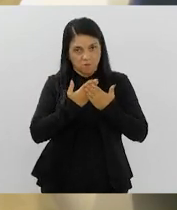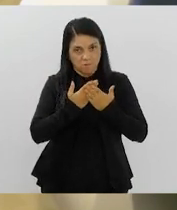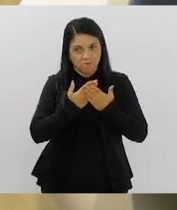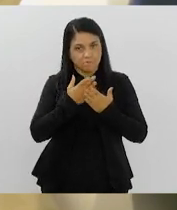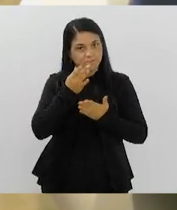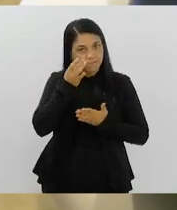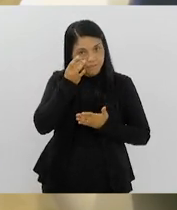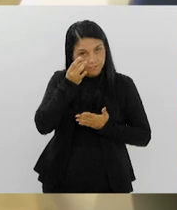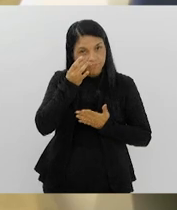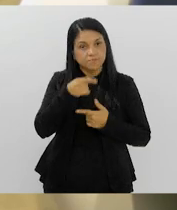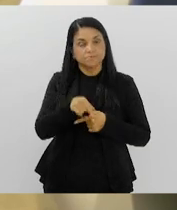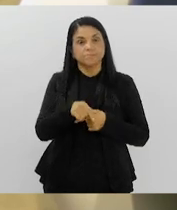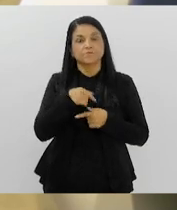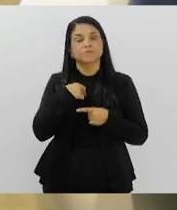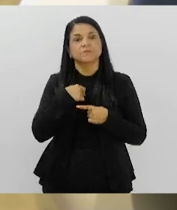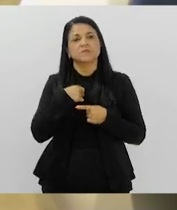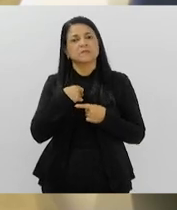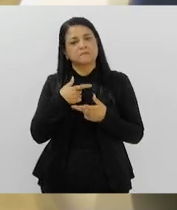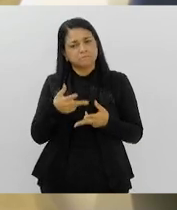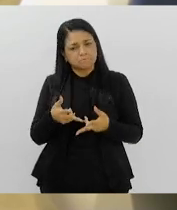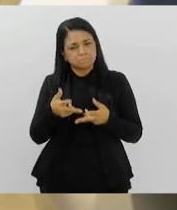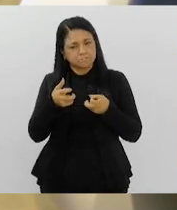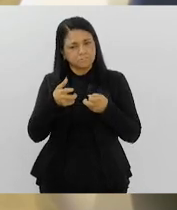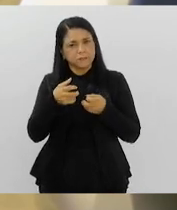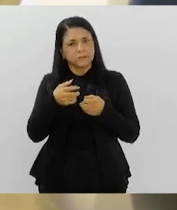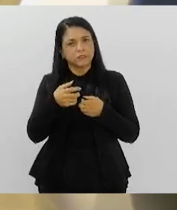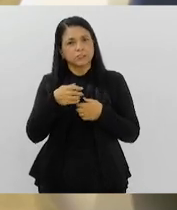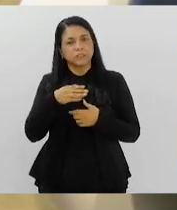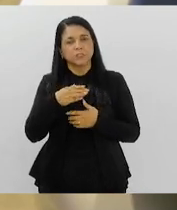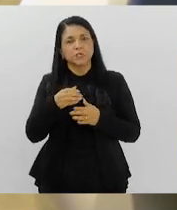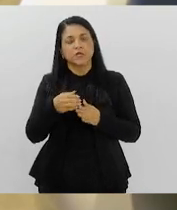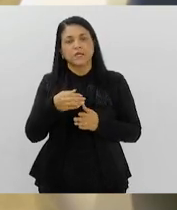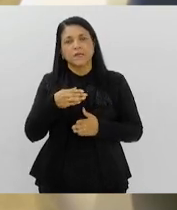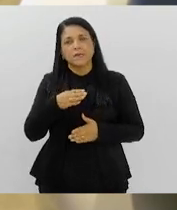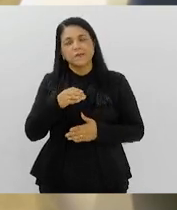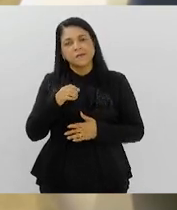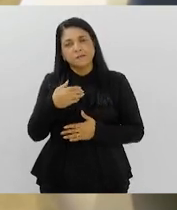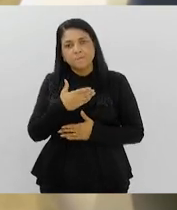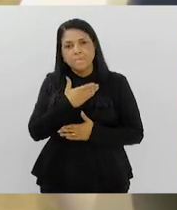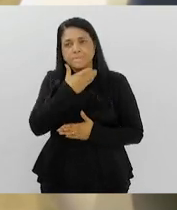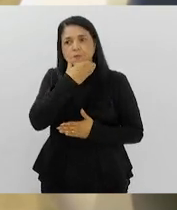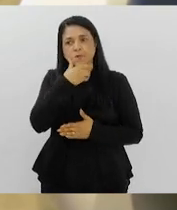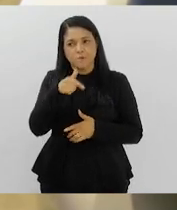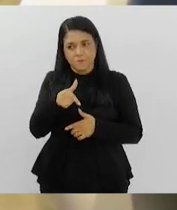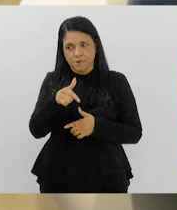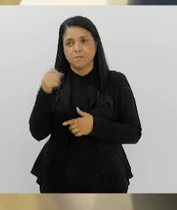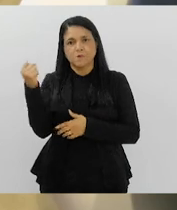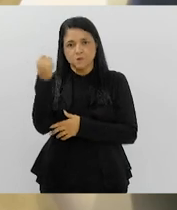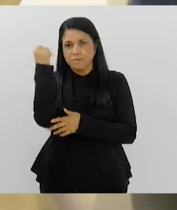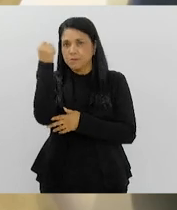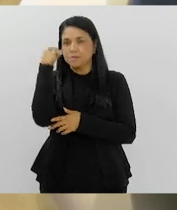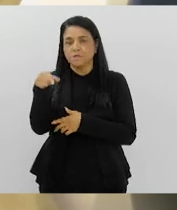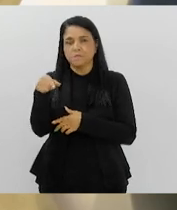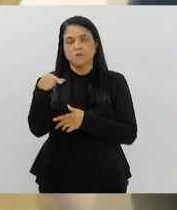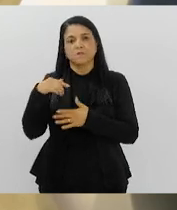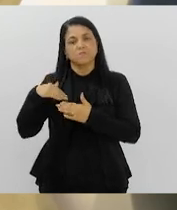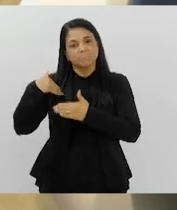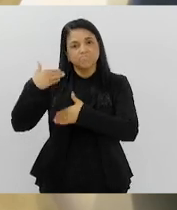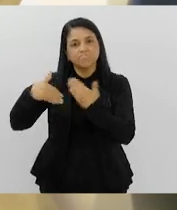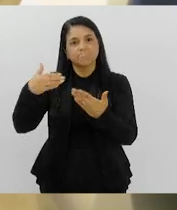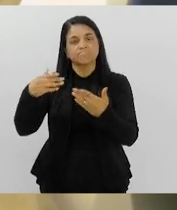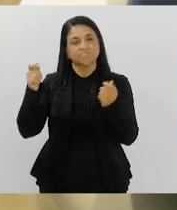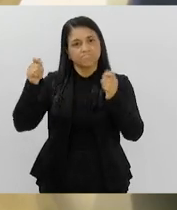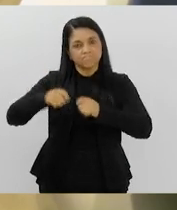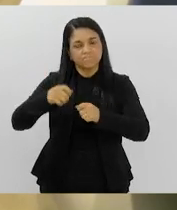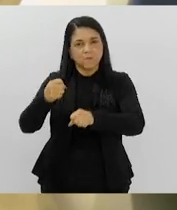nós identificamos uma questão muito crítica no Estado de Minas Gerais a respeito do desenvolvimento das competências socioemocionais. E,